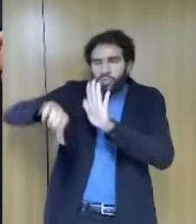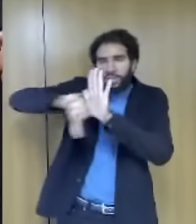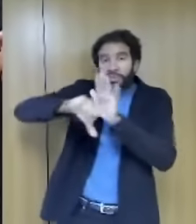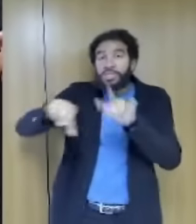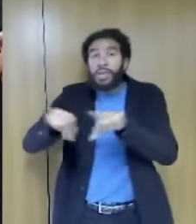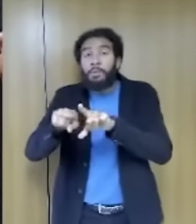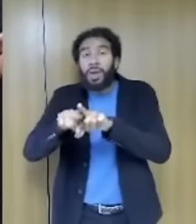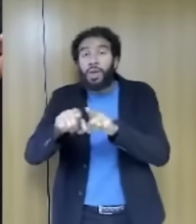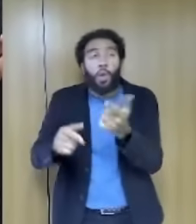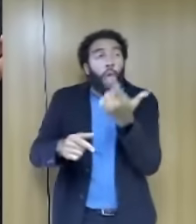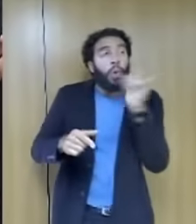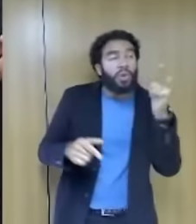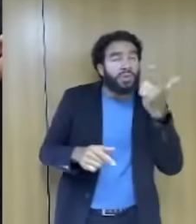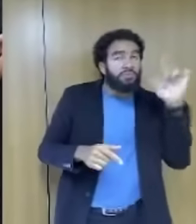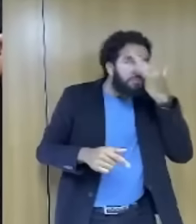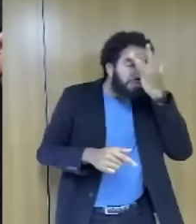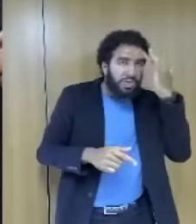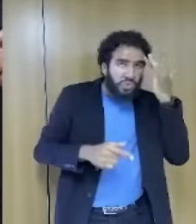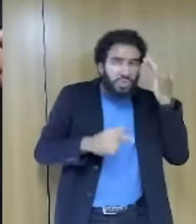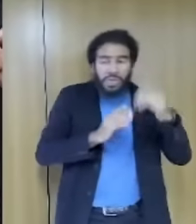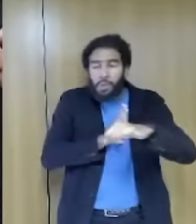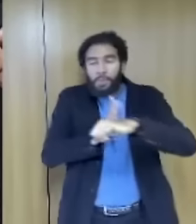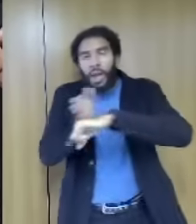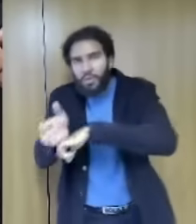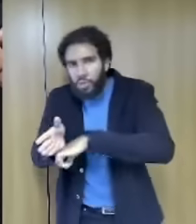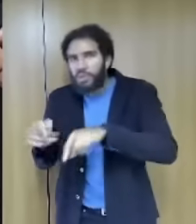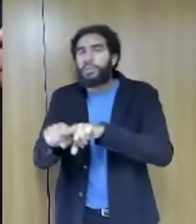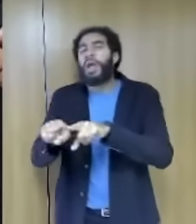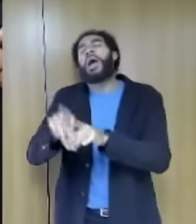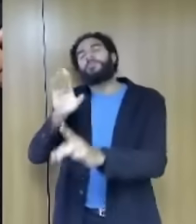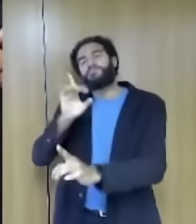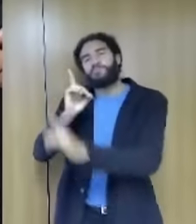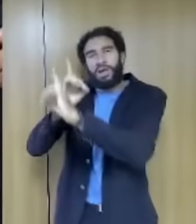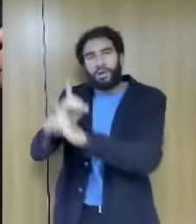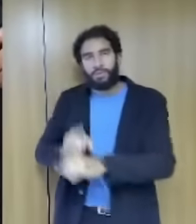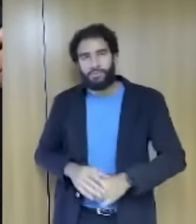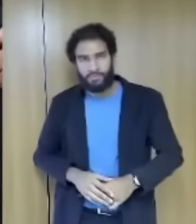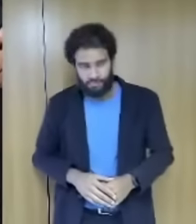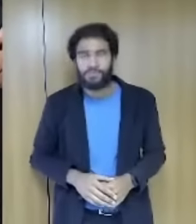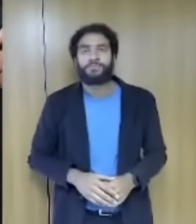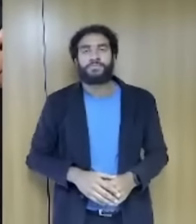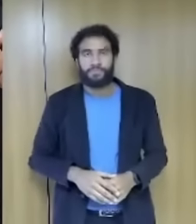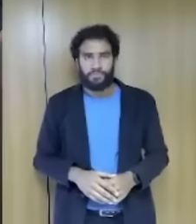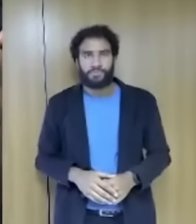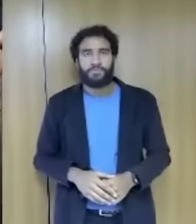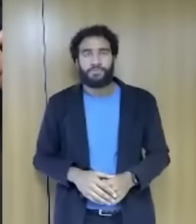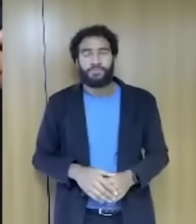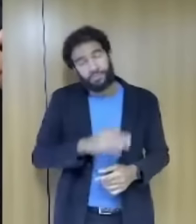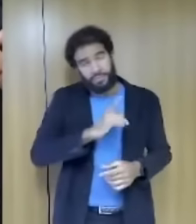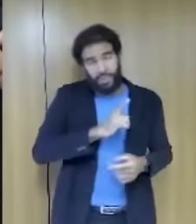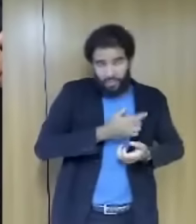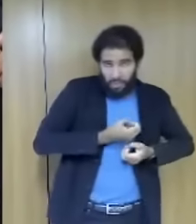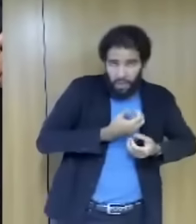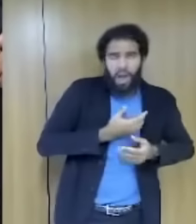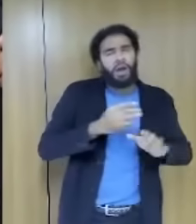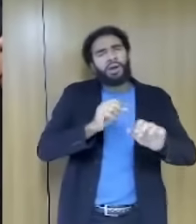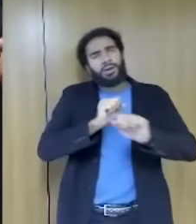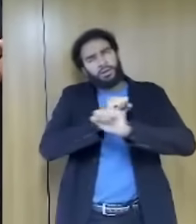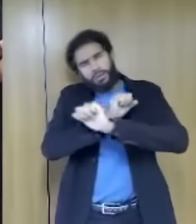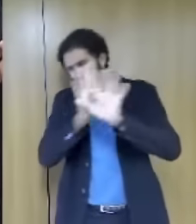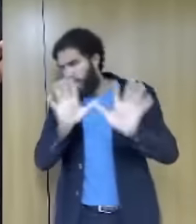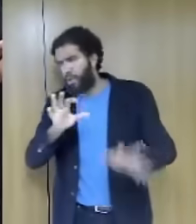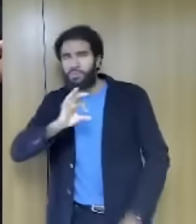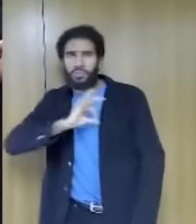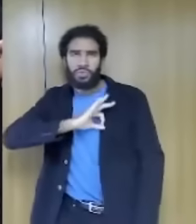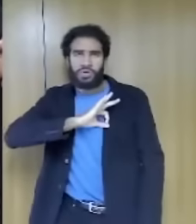participações, que é o que todos desejam. A partir dessa delação premiada, claro que a Polícia Federal